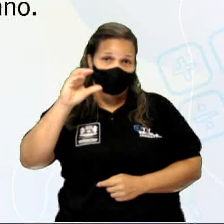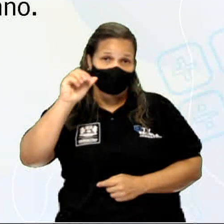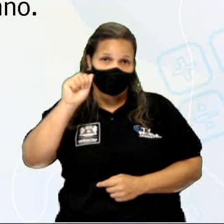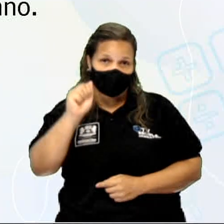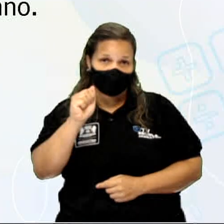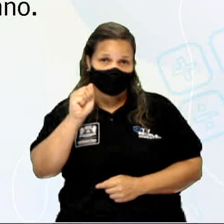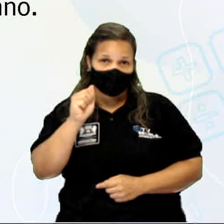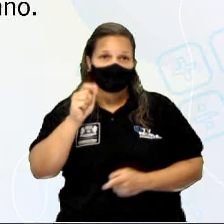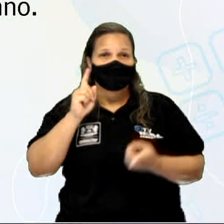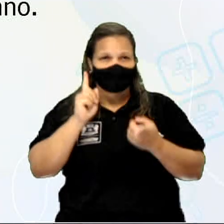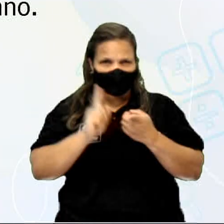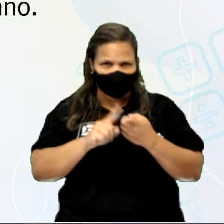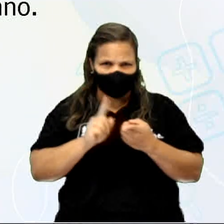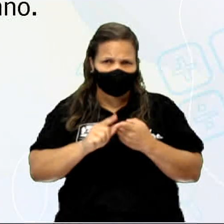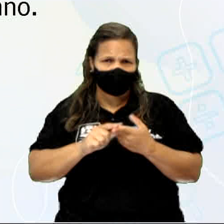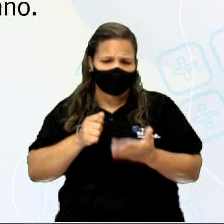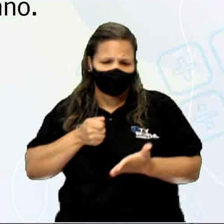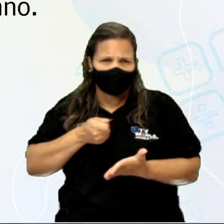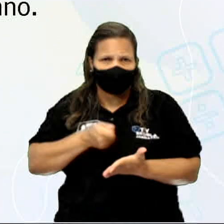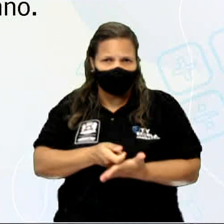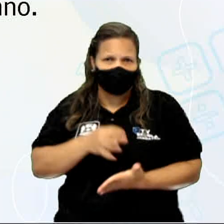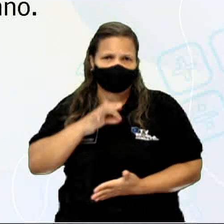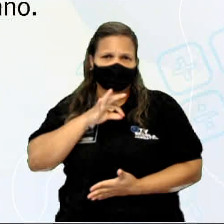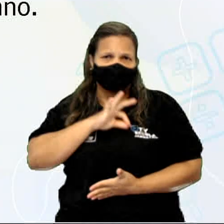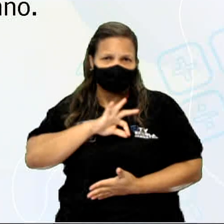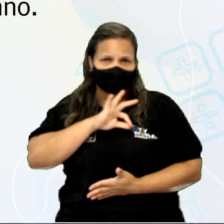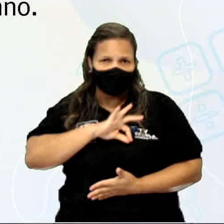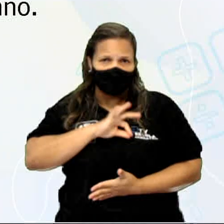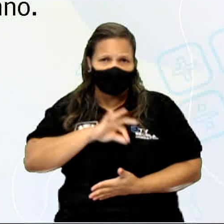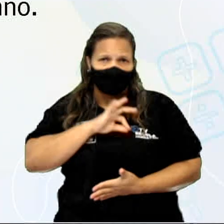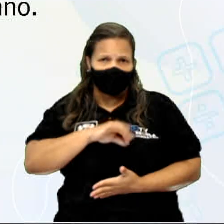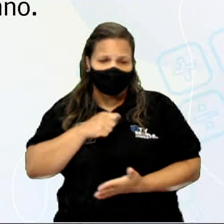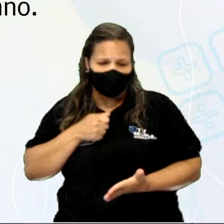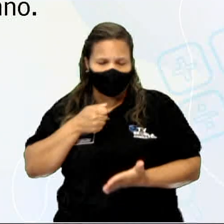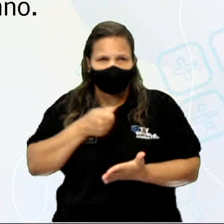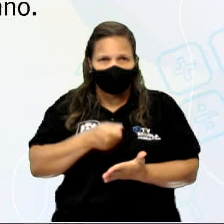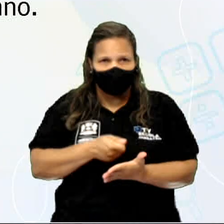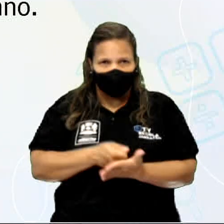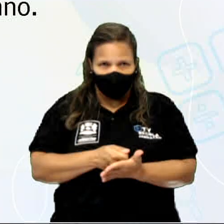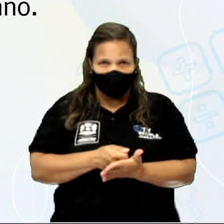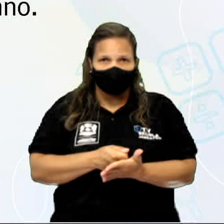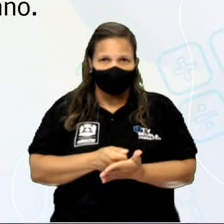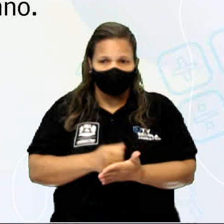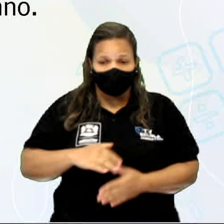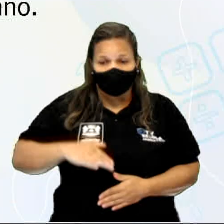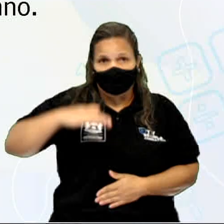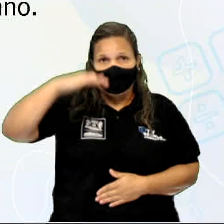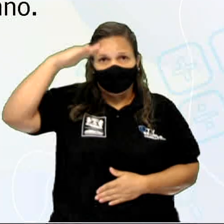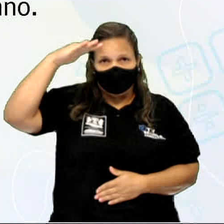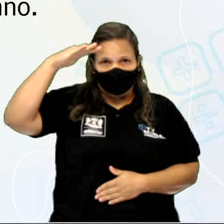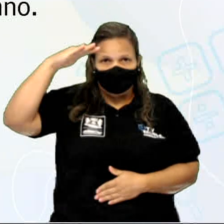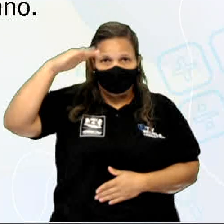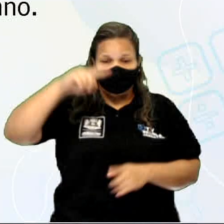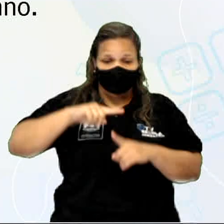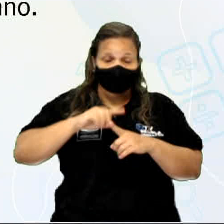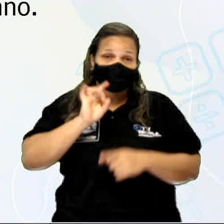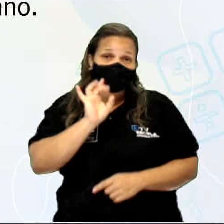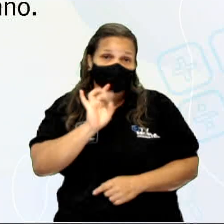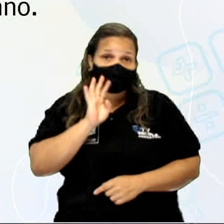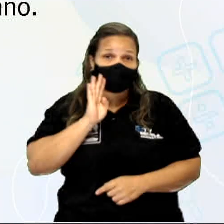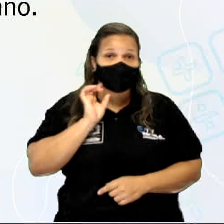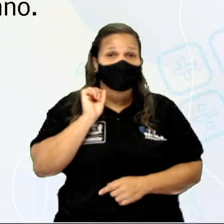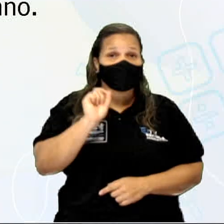trabalho assalariado forçado para os adultos, que acontecia durante 4 meses por ano. Os